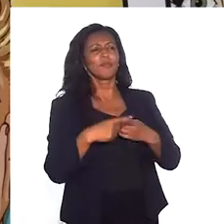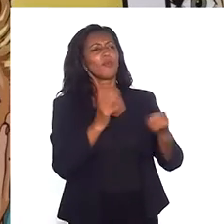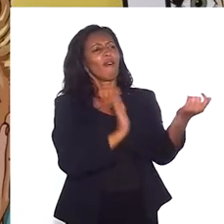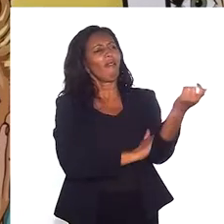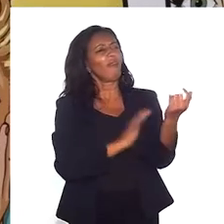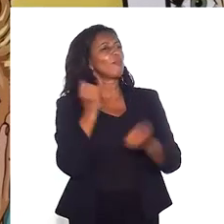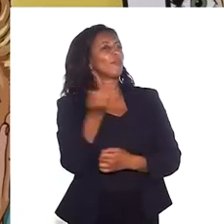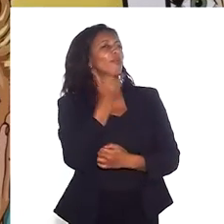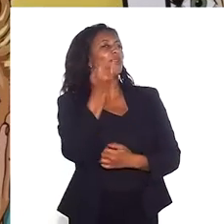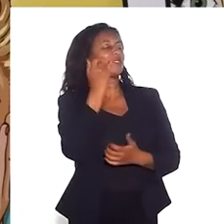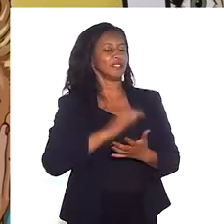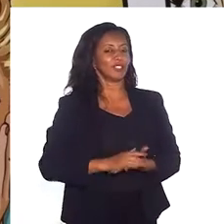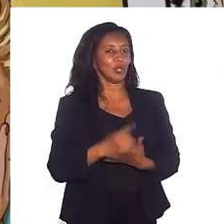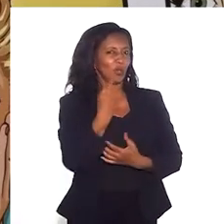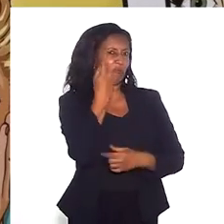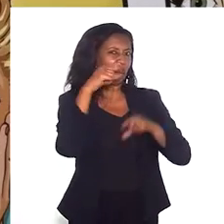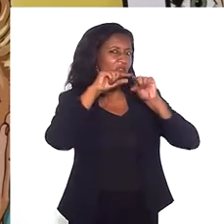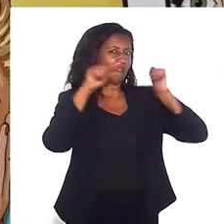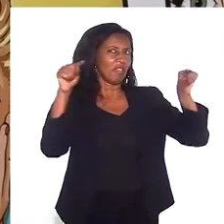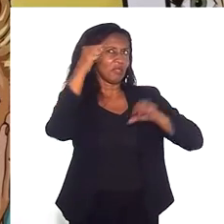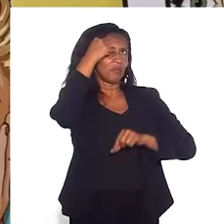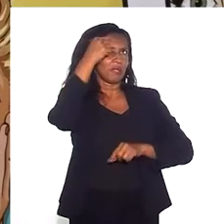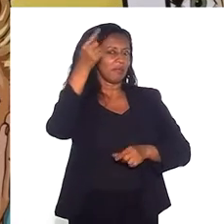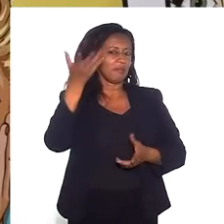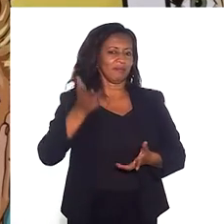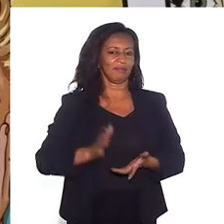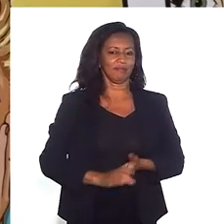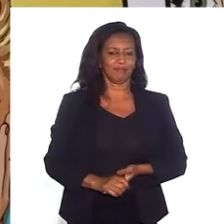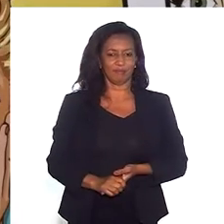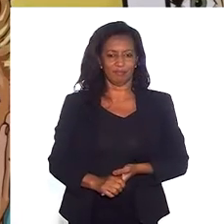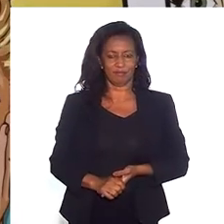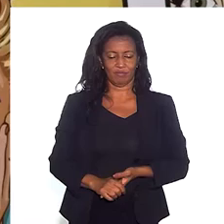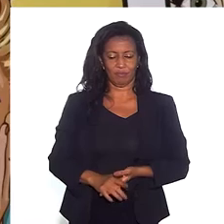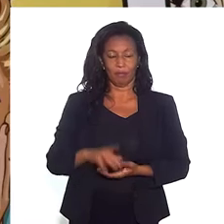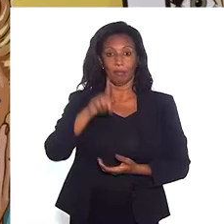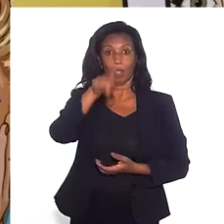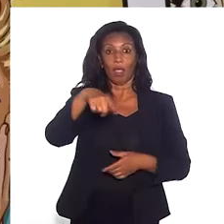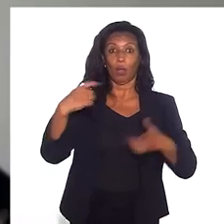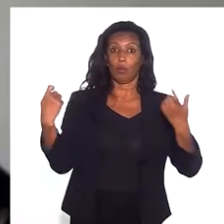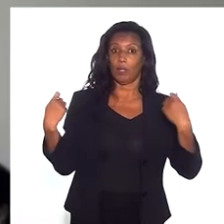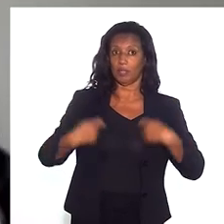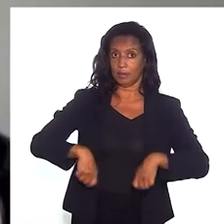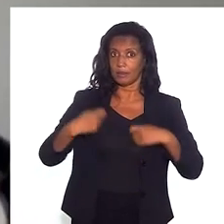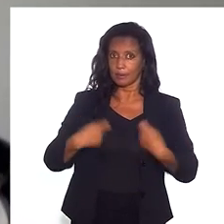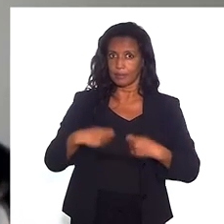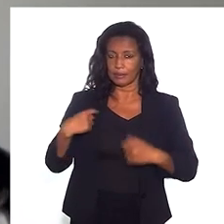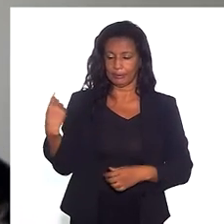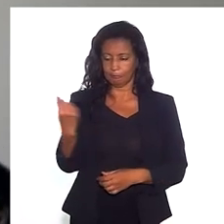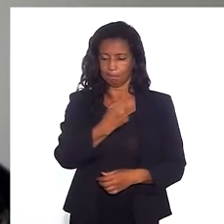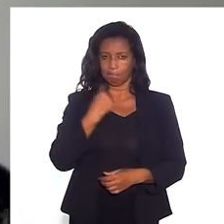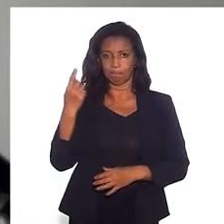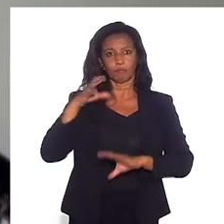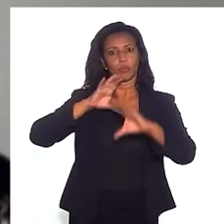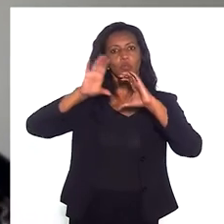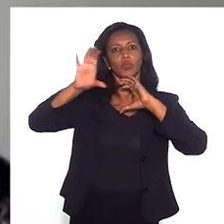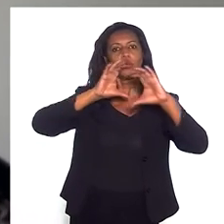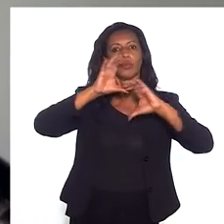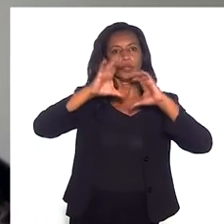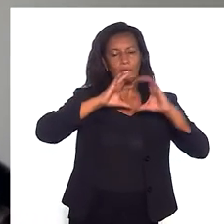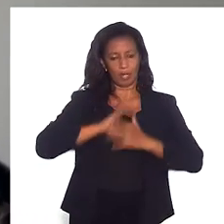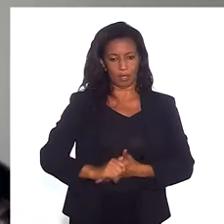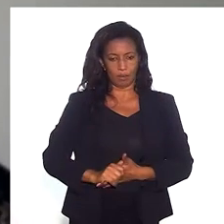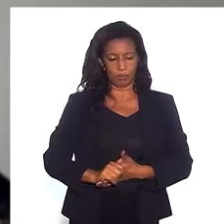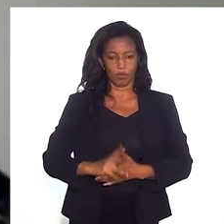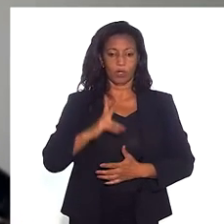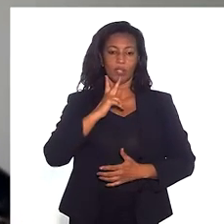você, Vanessa, por que que o ecofeminismo é importante? Em uma frase, um pensamento rapidinho. É uma necessidade nossa